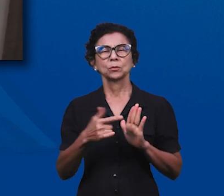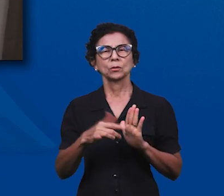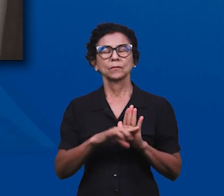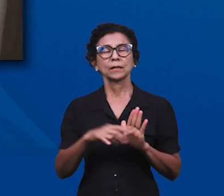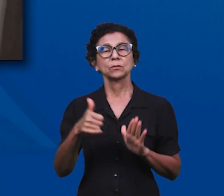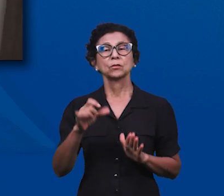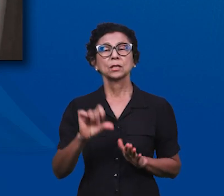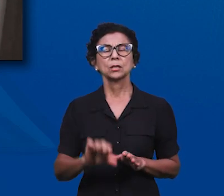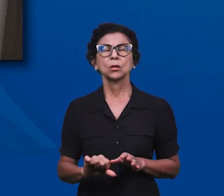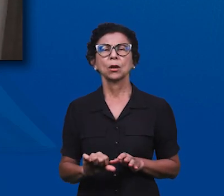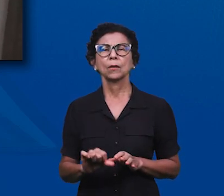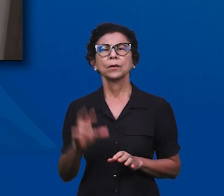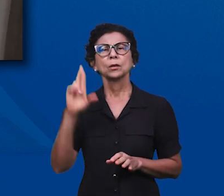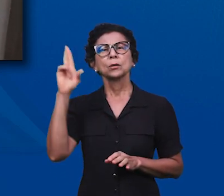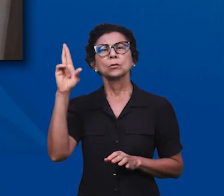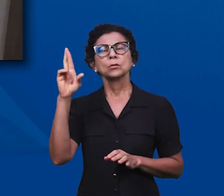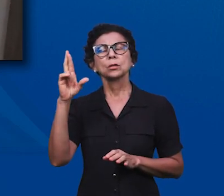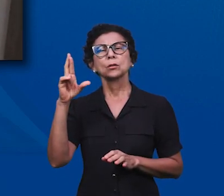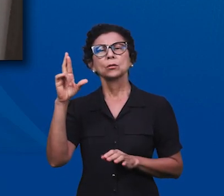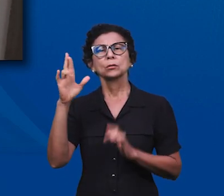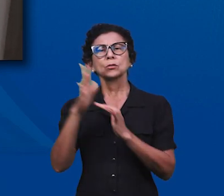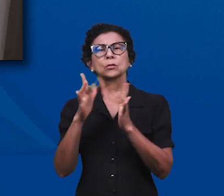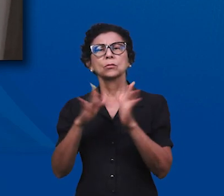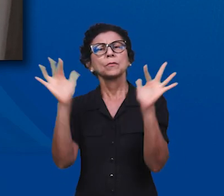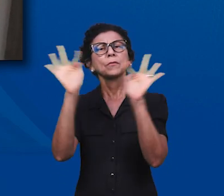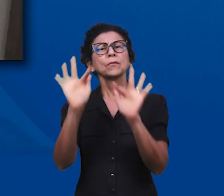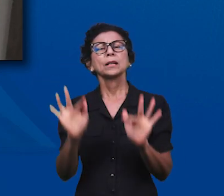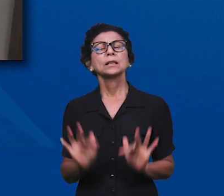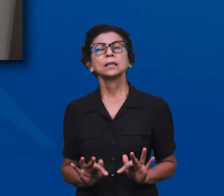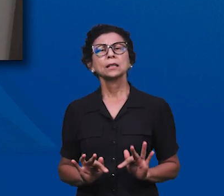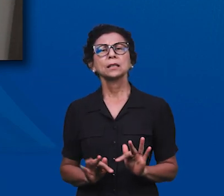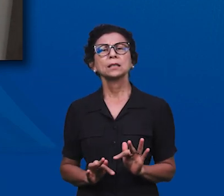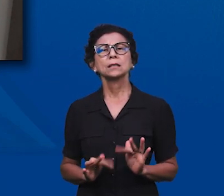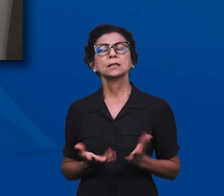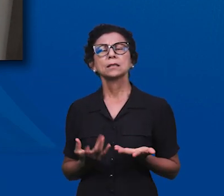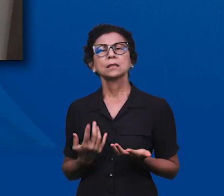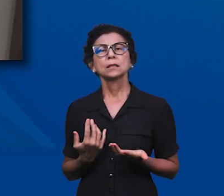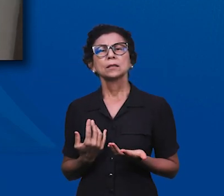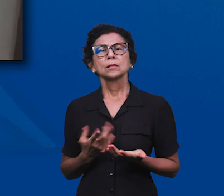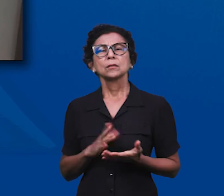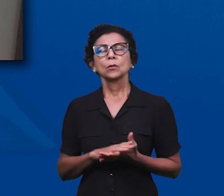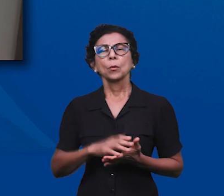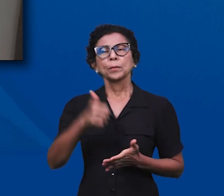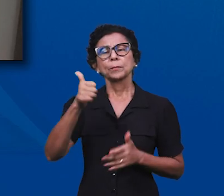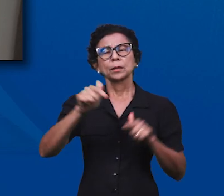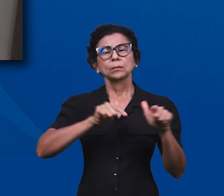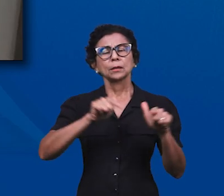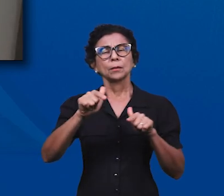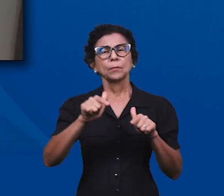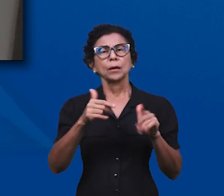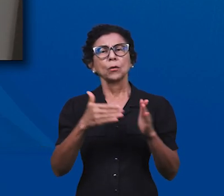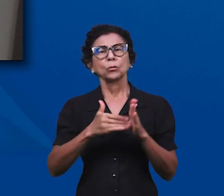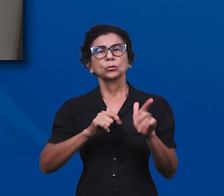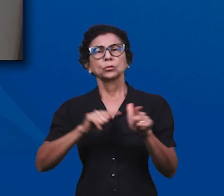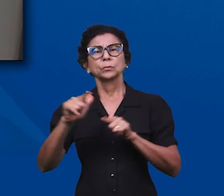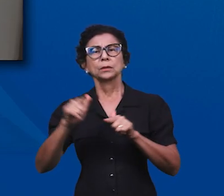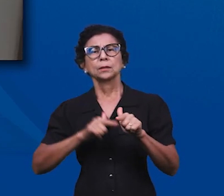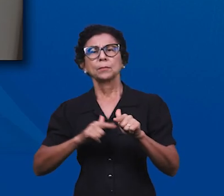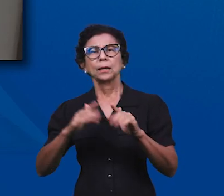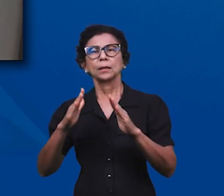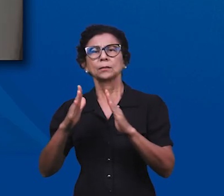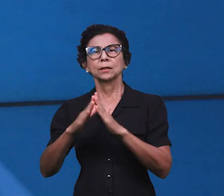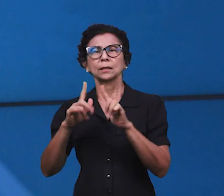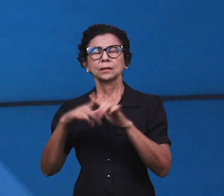que fez o Senhor ficar mais feliz com a igreja em Tiatira? Os primeiros trabalhos ou os últimos? Os